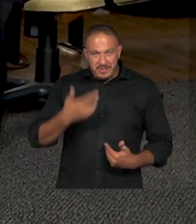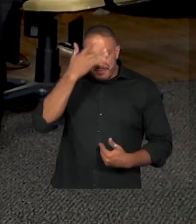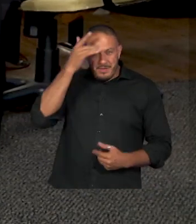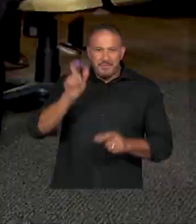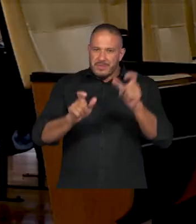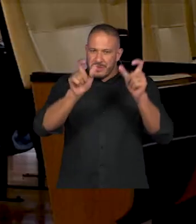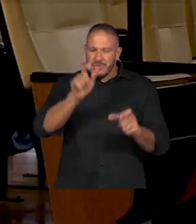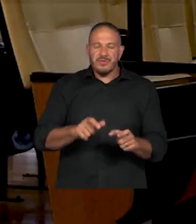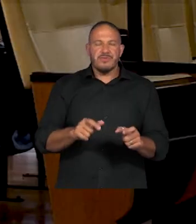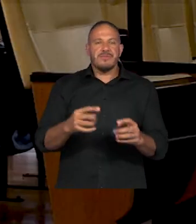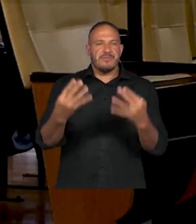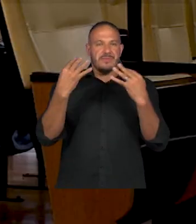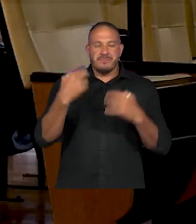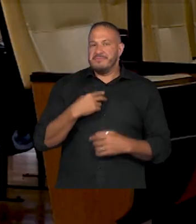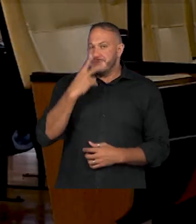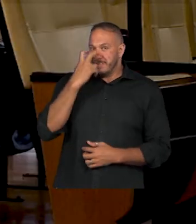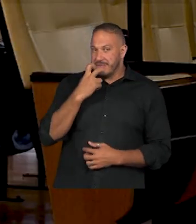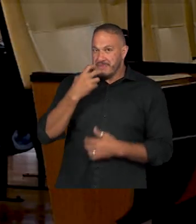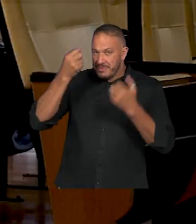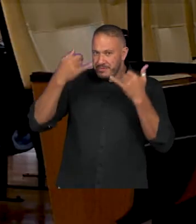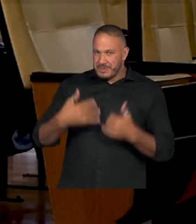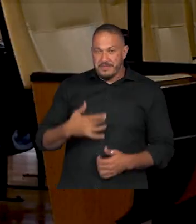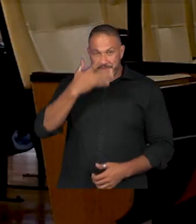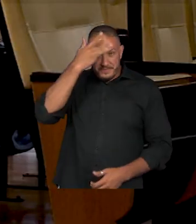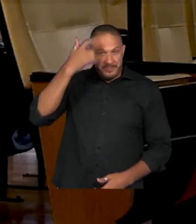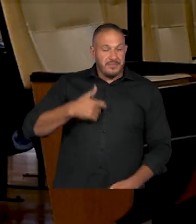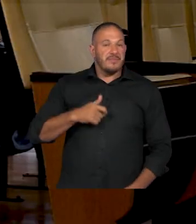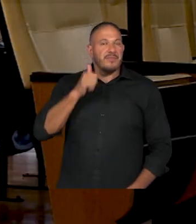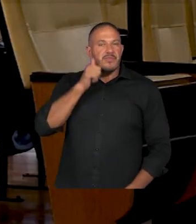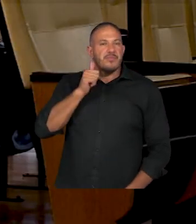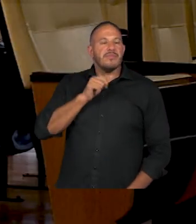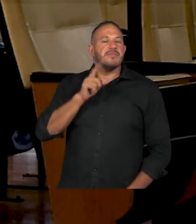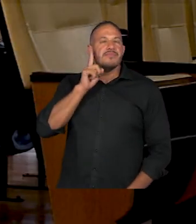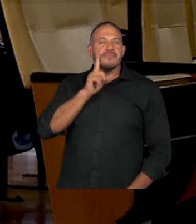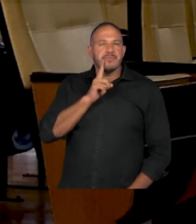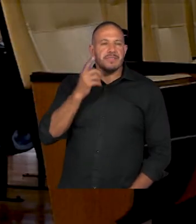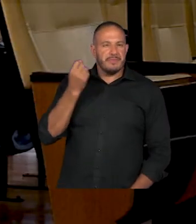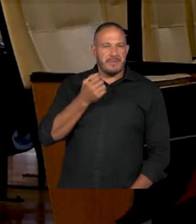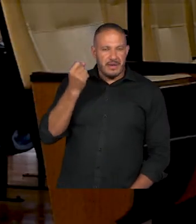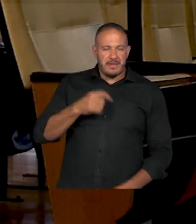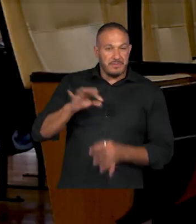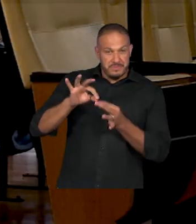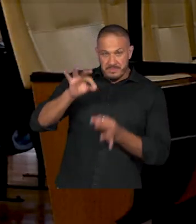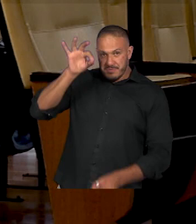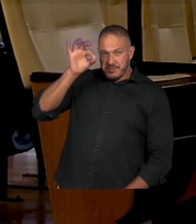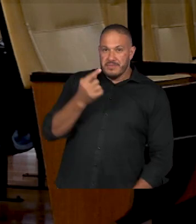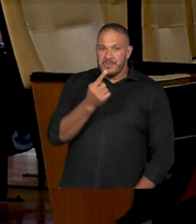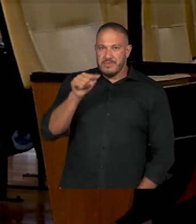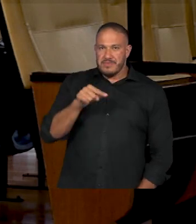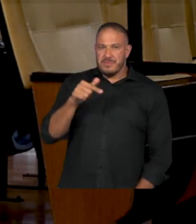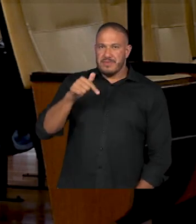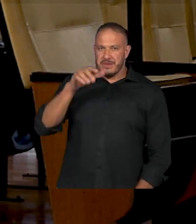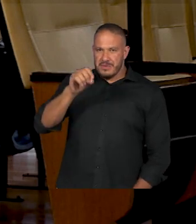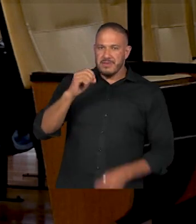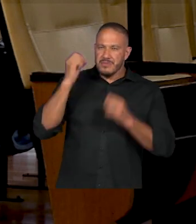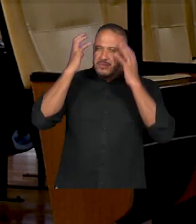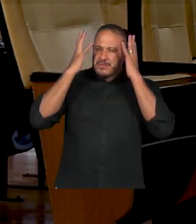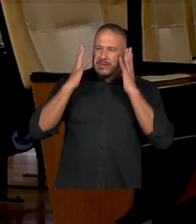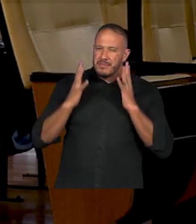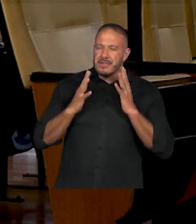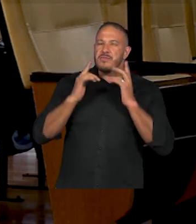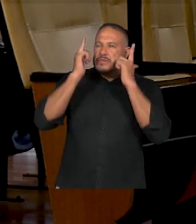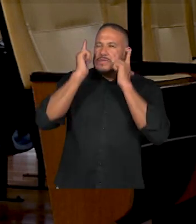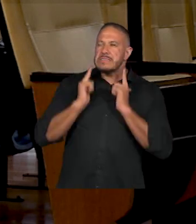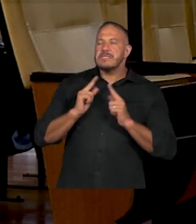estiver assistindo o programa, eu sou uma mulher branca, eu tenho 1,70 m, eu tenho cabelo liso com alguns